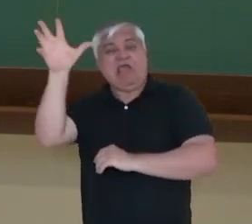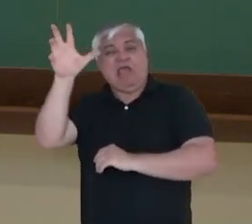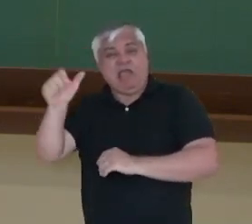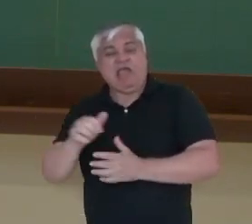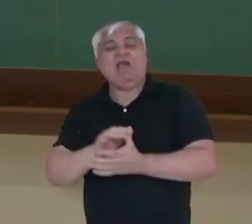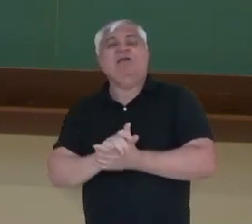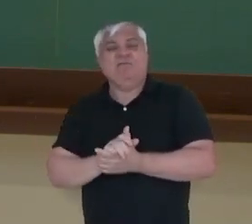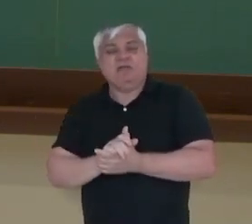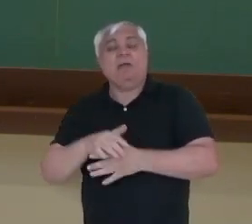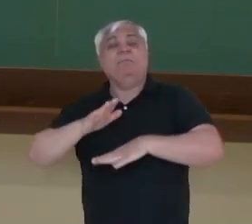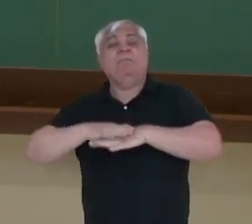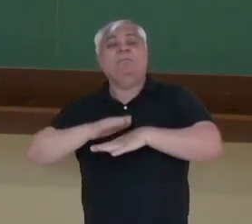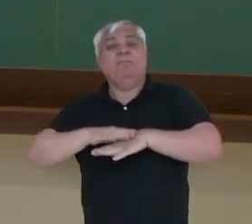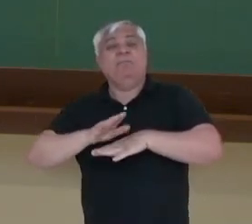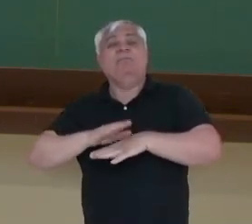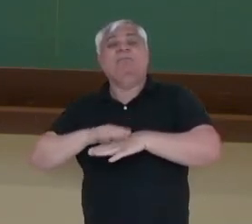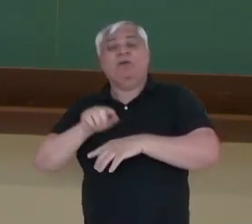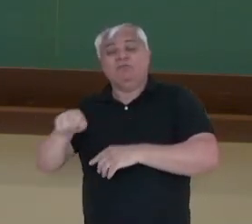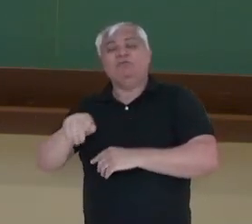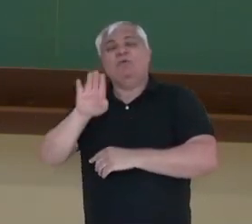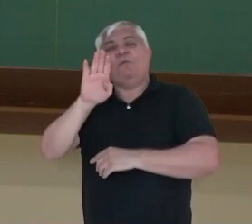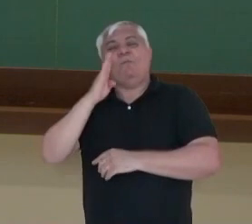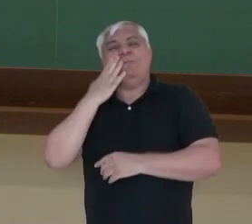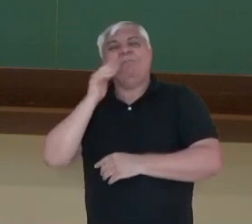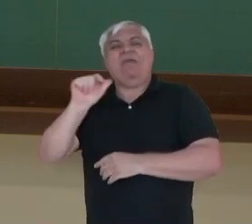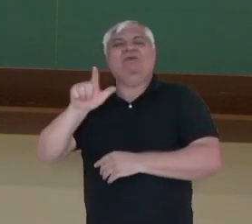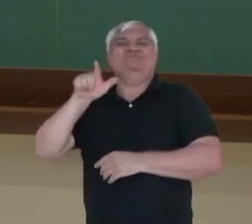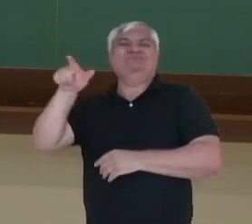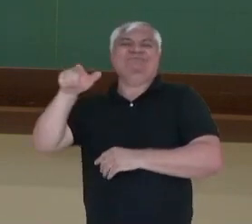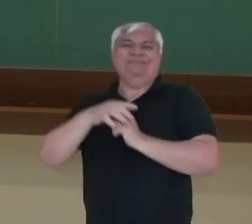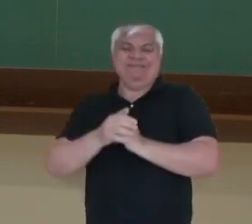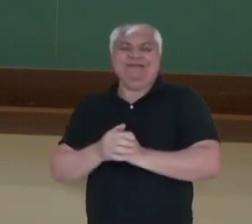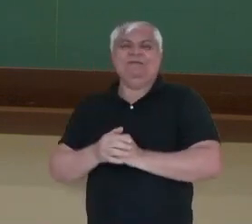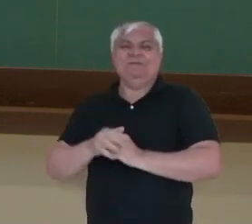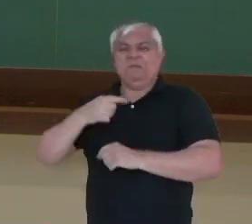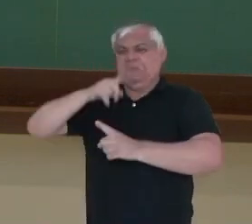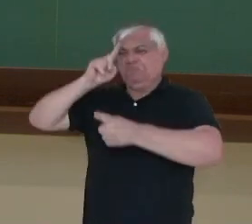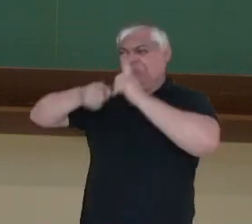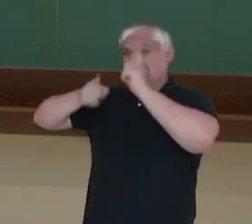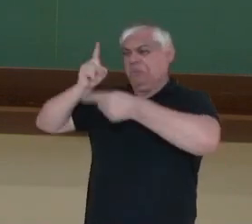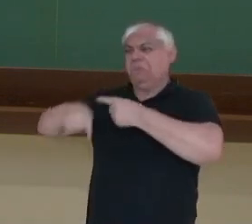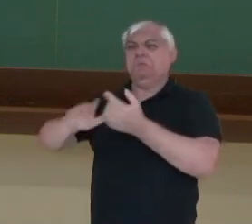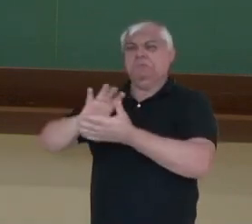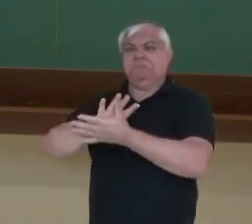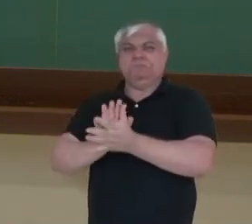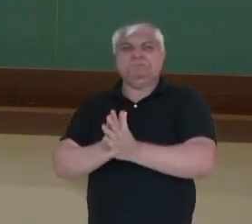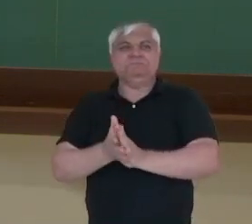foram gerados dentro desse processo de imperialismo imposto pelos belgas.